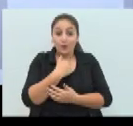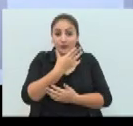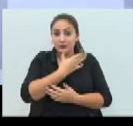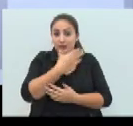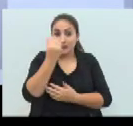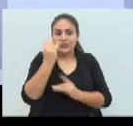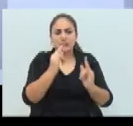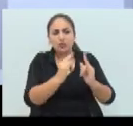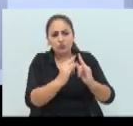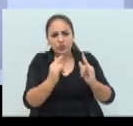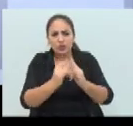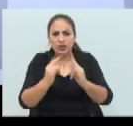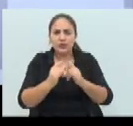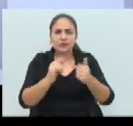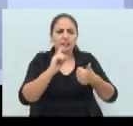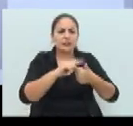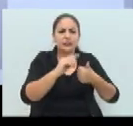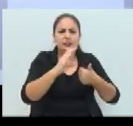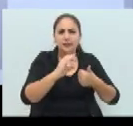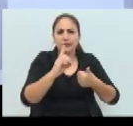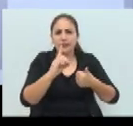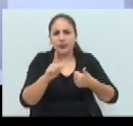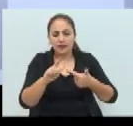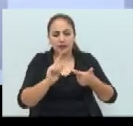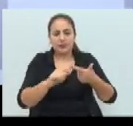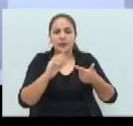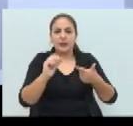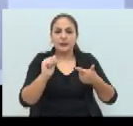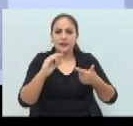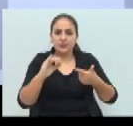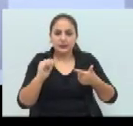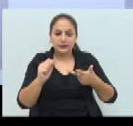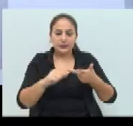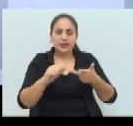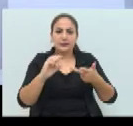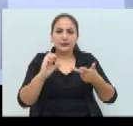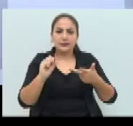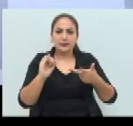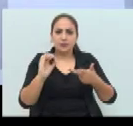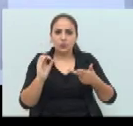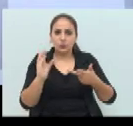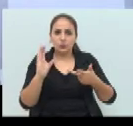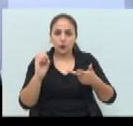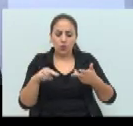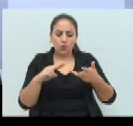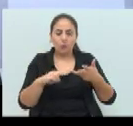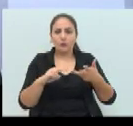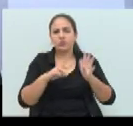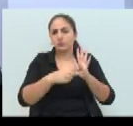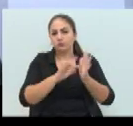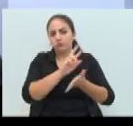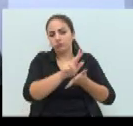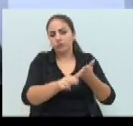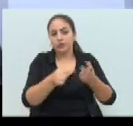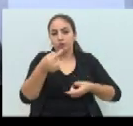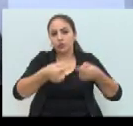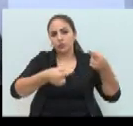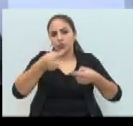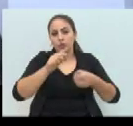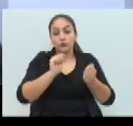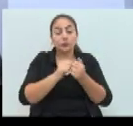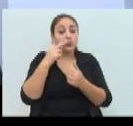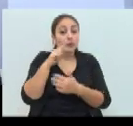forma alguma as entidades, CDL, a CISA, Sinduscom, Sindilojas, poder fazer um